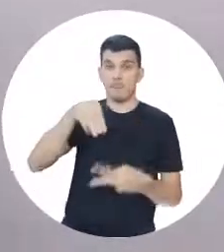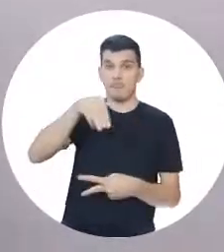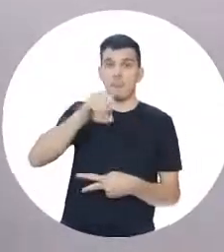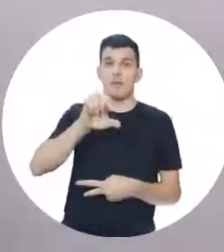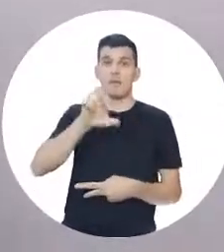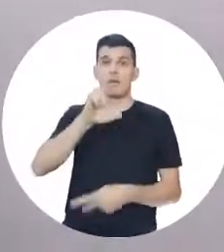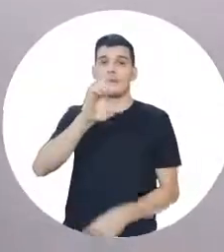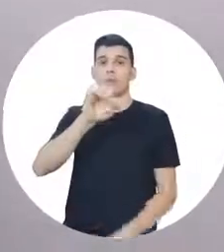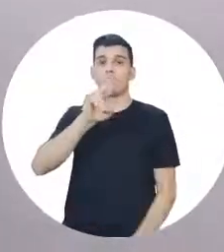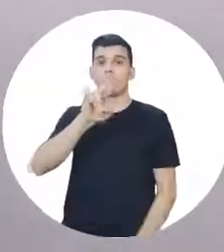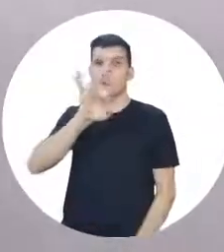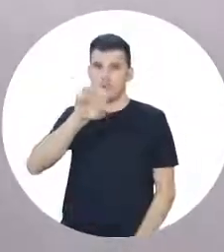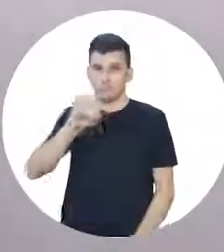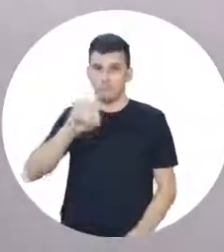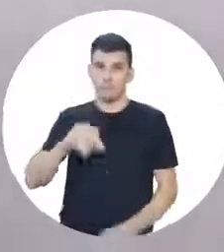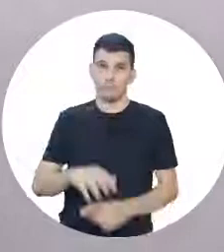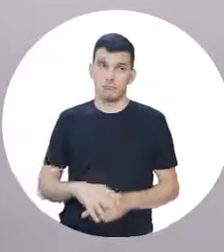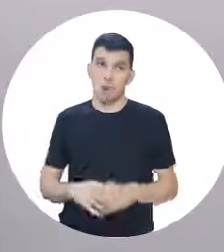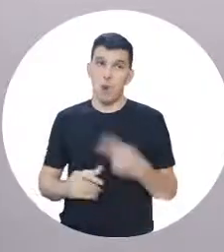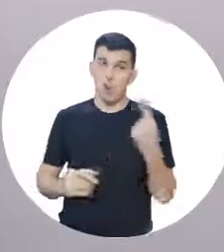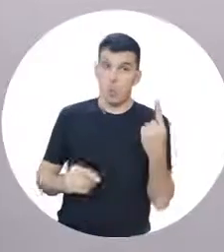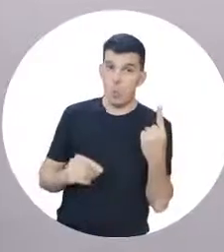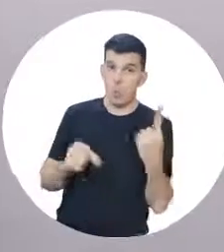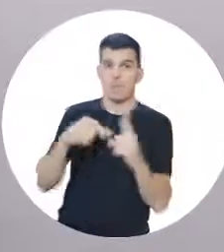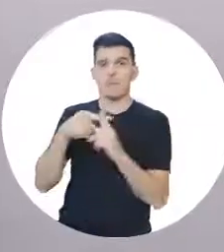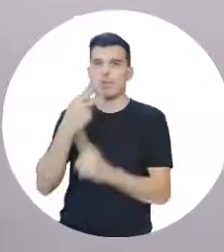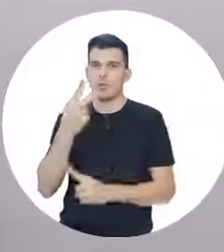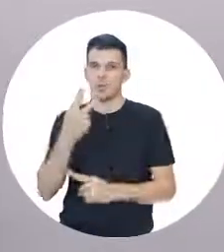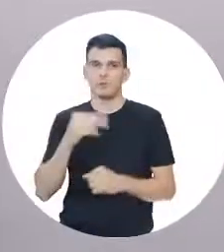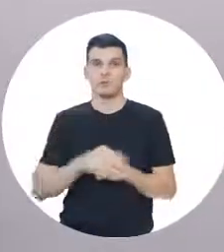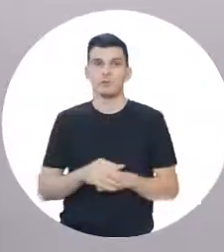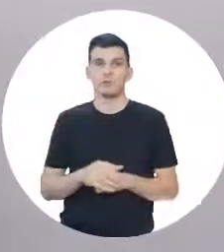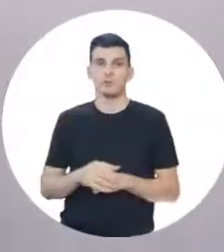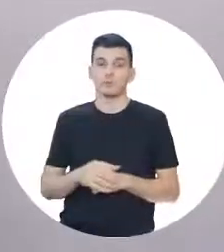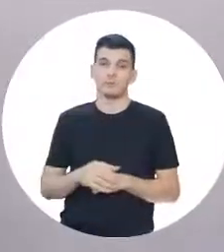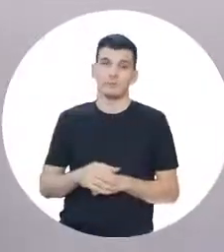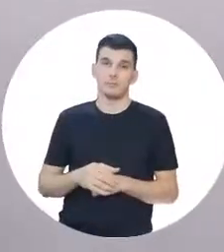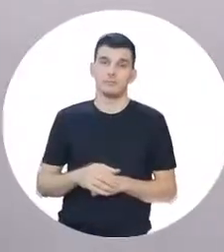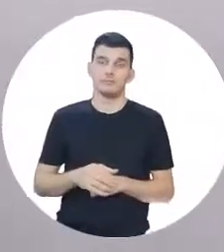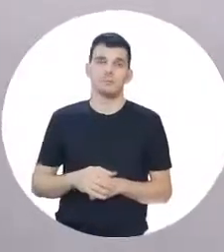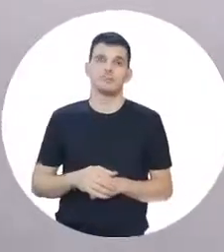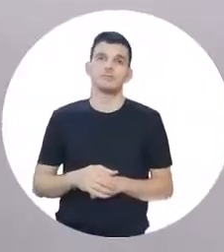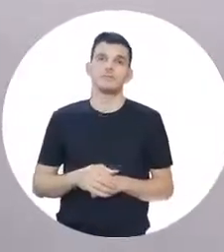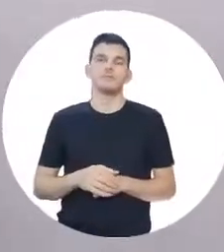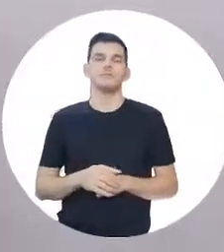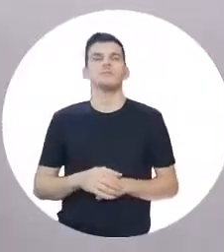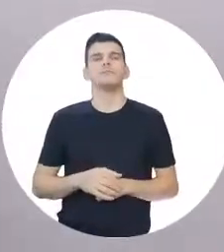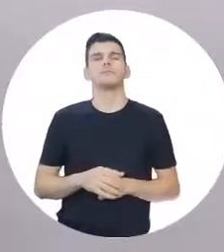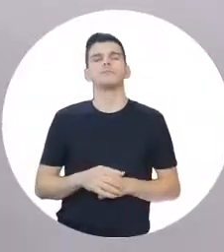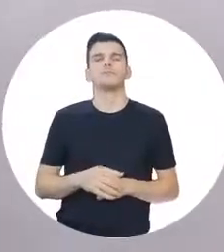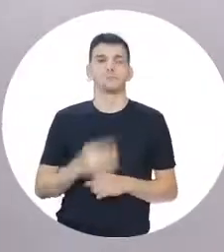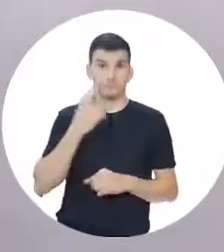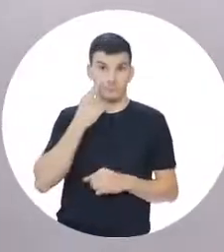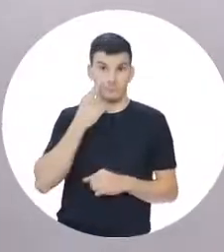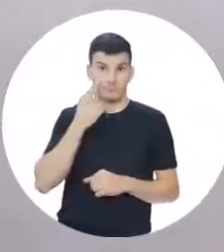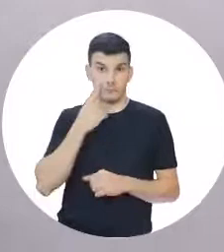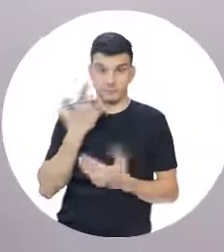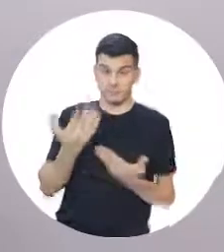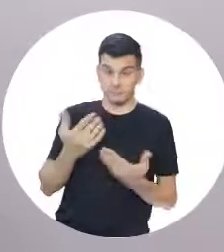Mercúrio. Mercúrio pode ser NOX mais 1 ou mais 2. Oso mais 1, ico mais